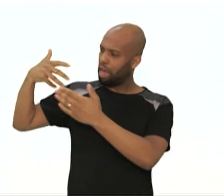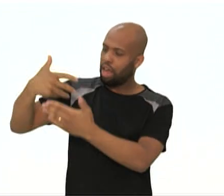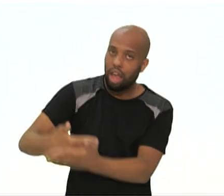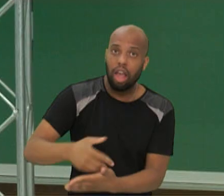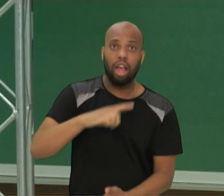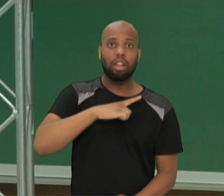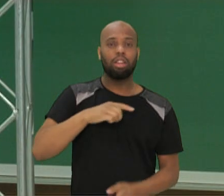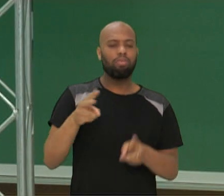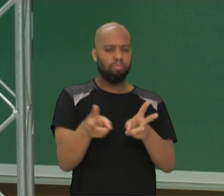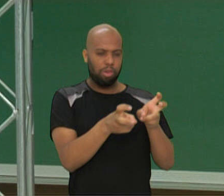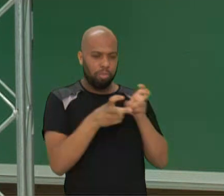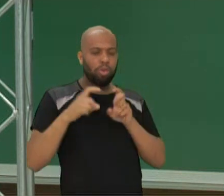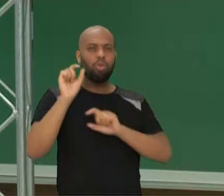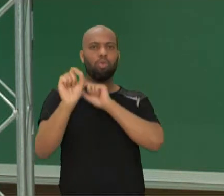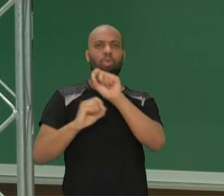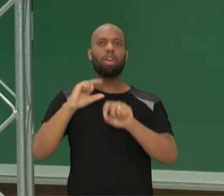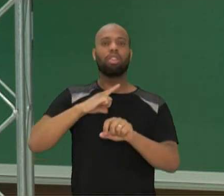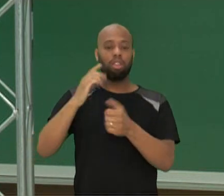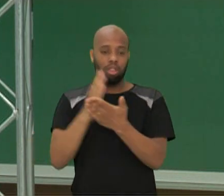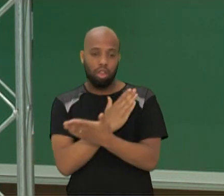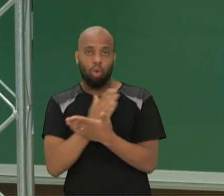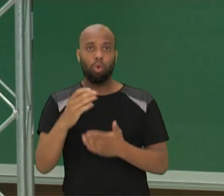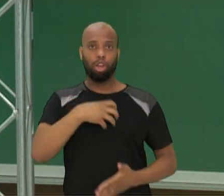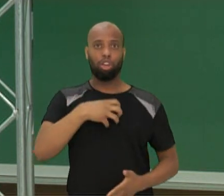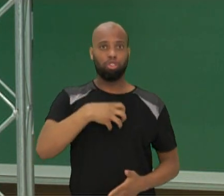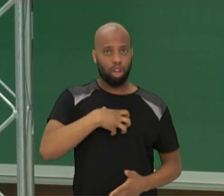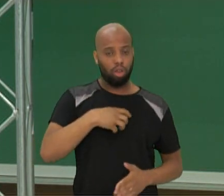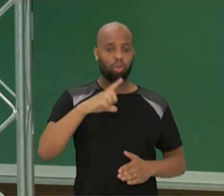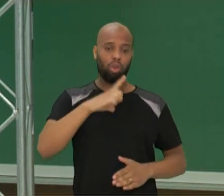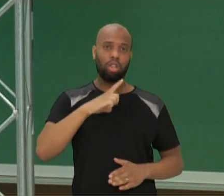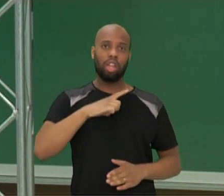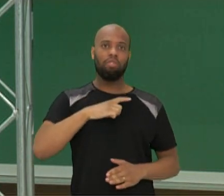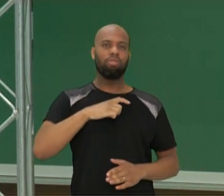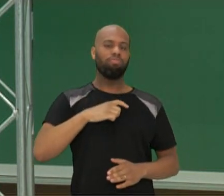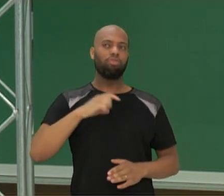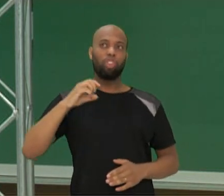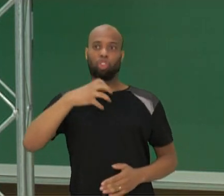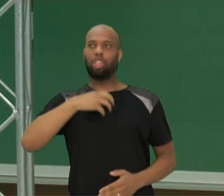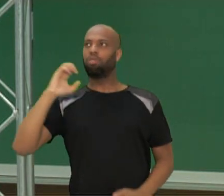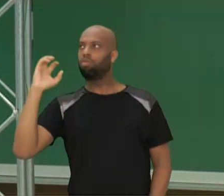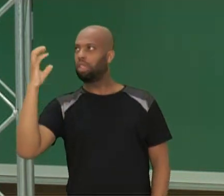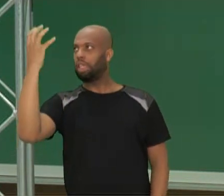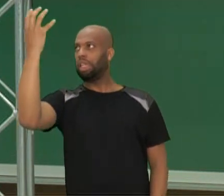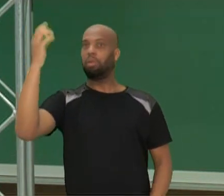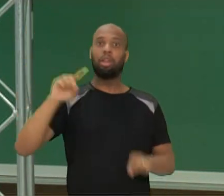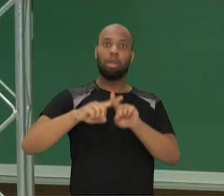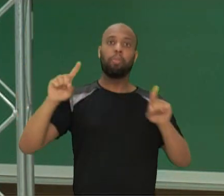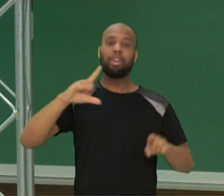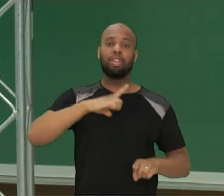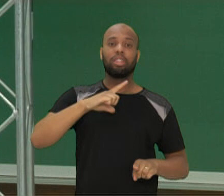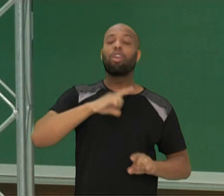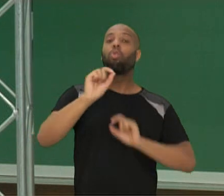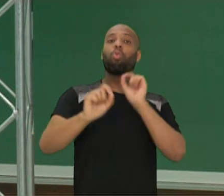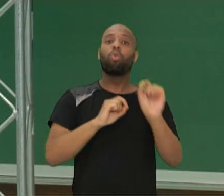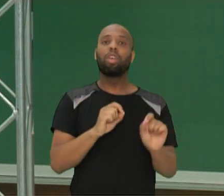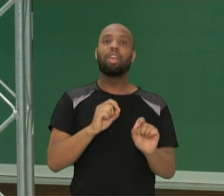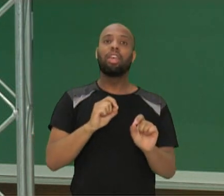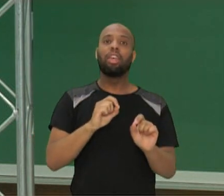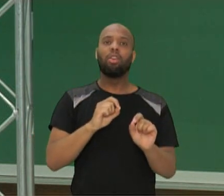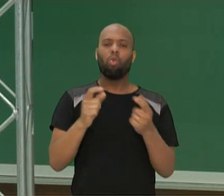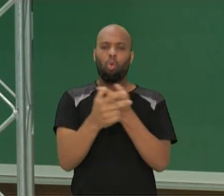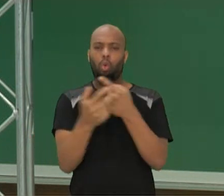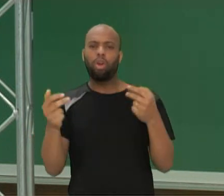tempo, observavam-se determinadas condições do clima, porém, em função de